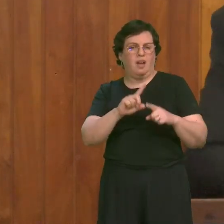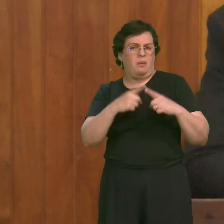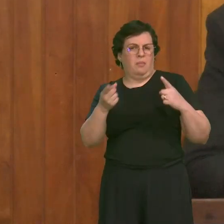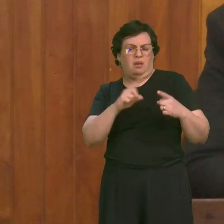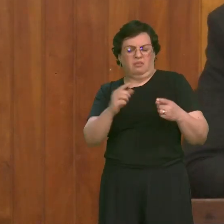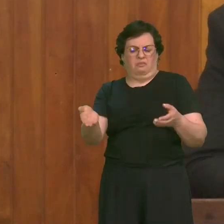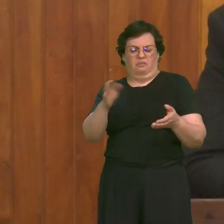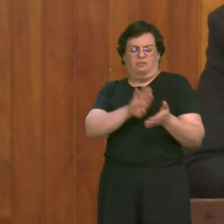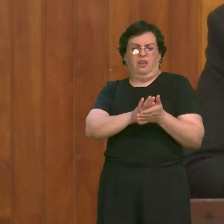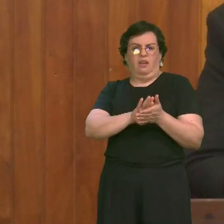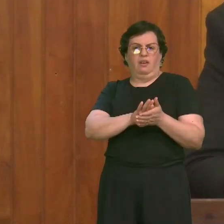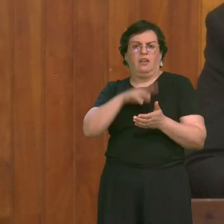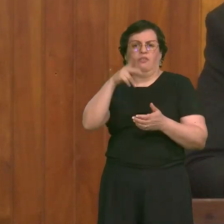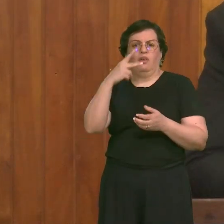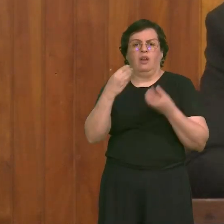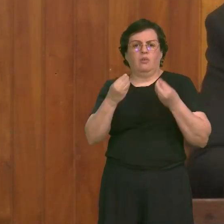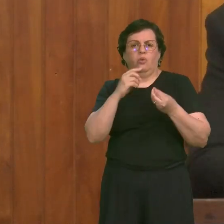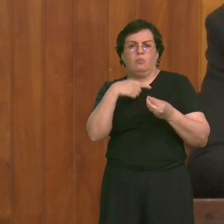banca